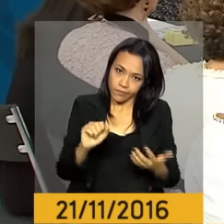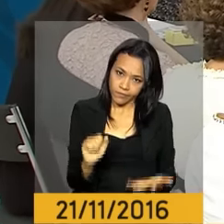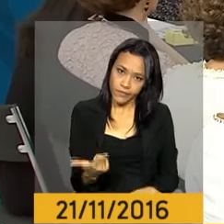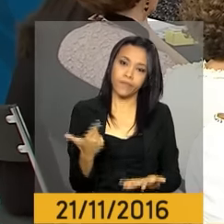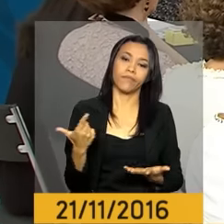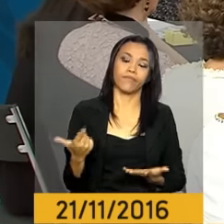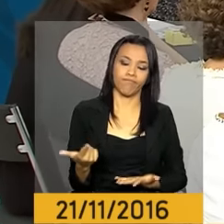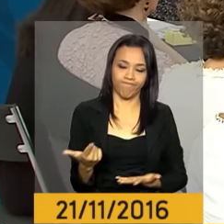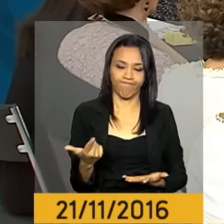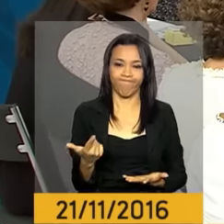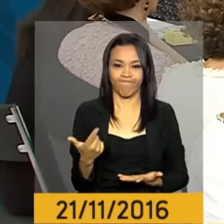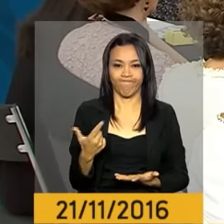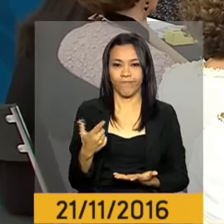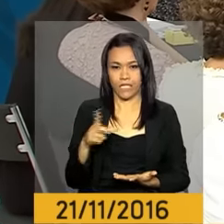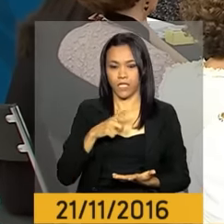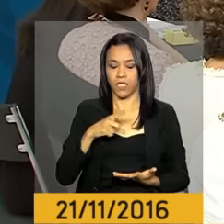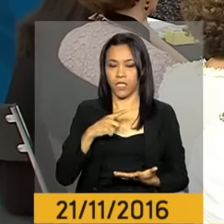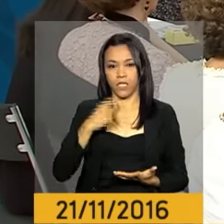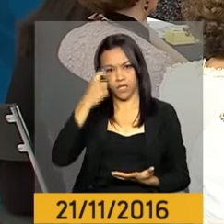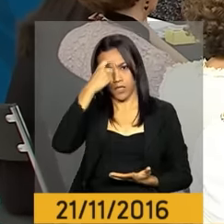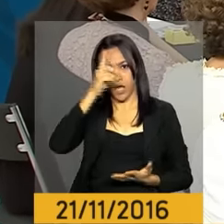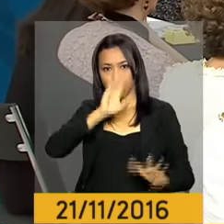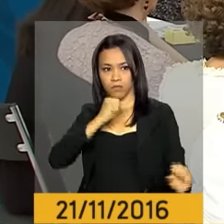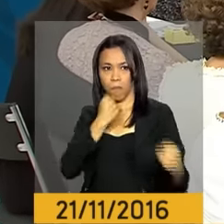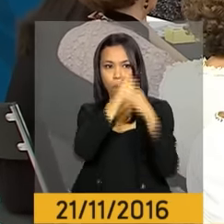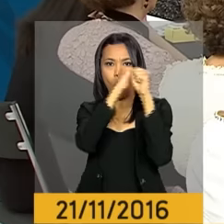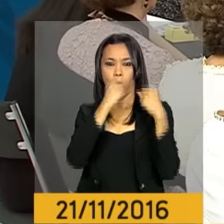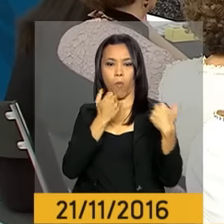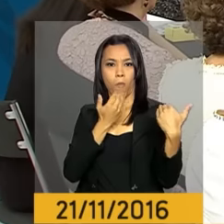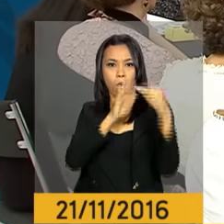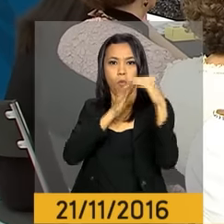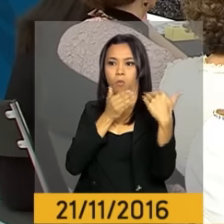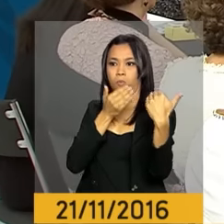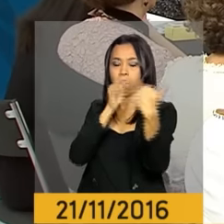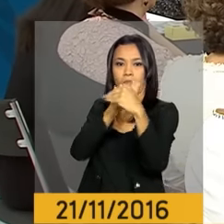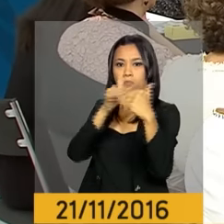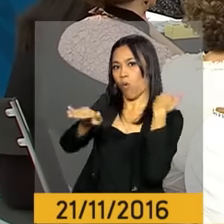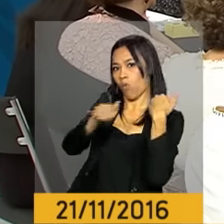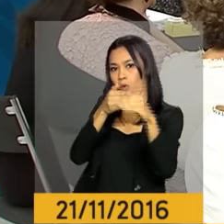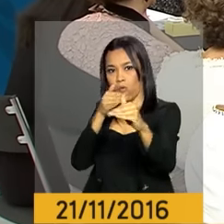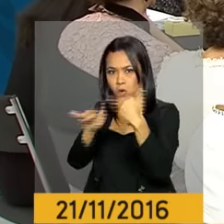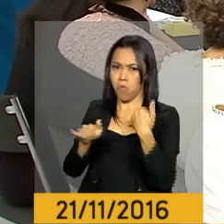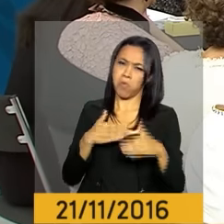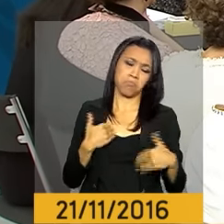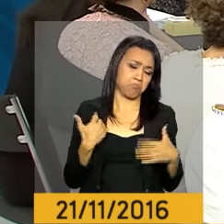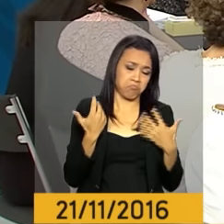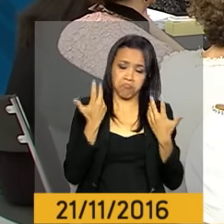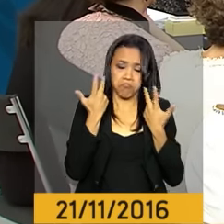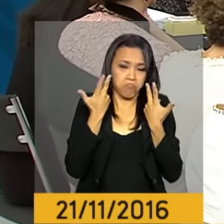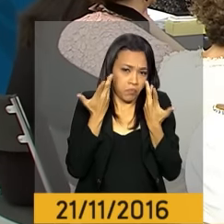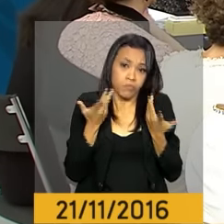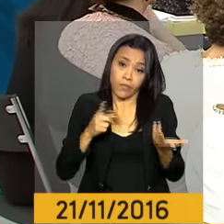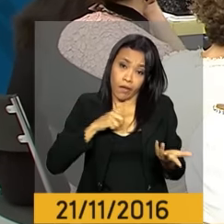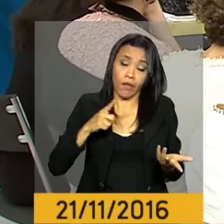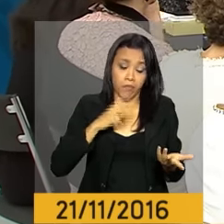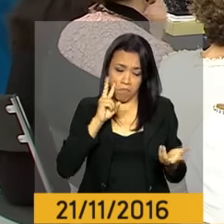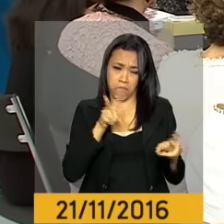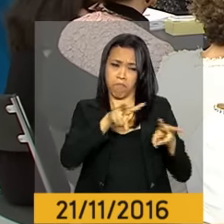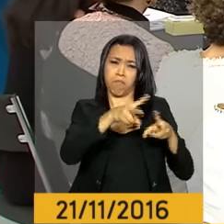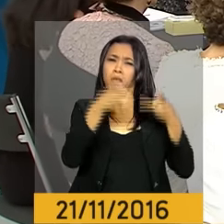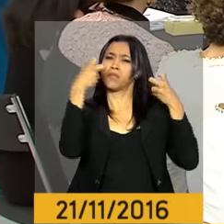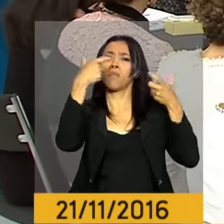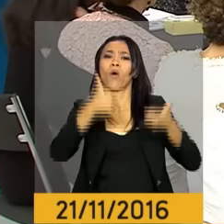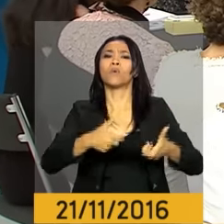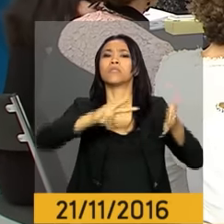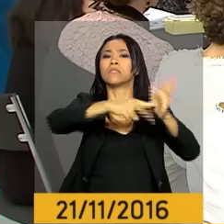legitimamente, confrontos, muitas vezes, de ideias, mas desde logo se percebe, nos sindicatos, em todos os